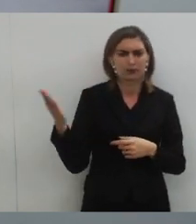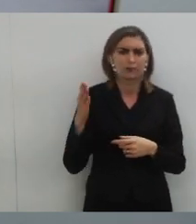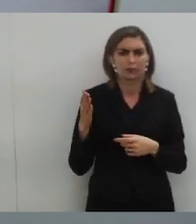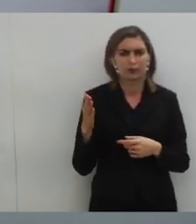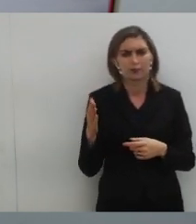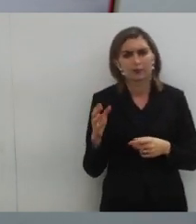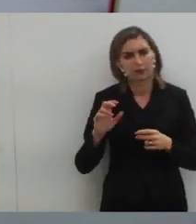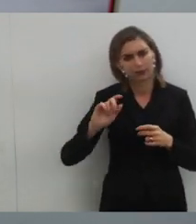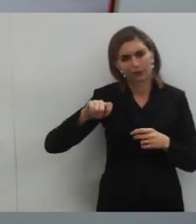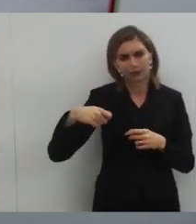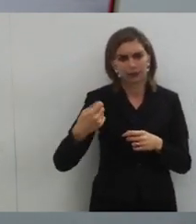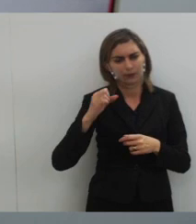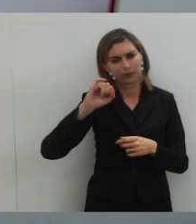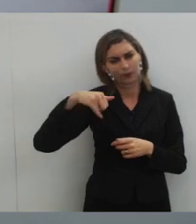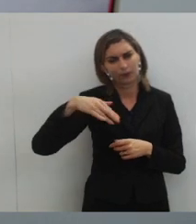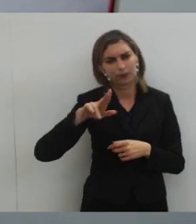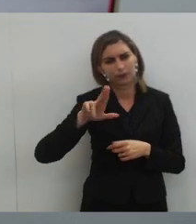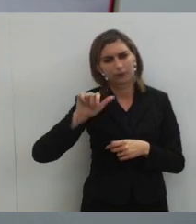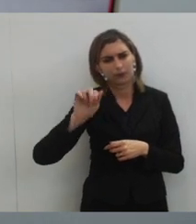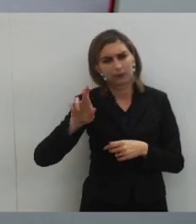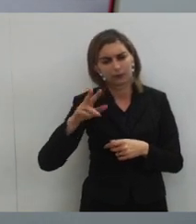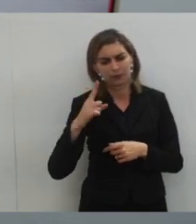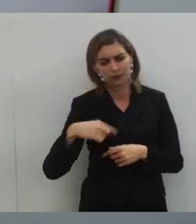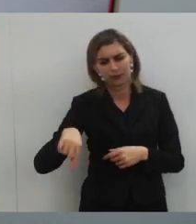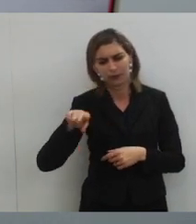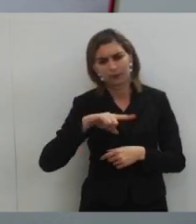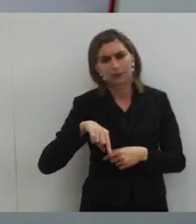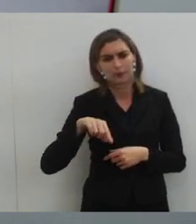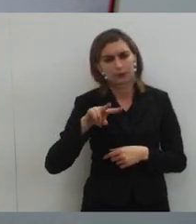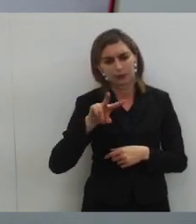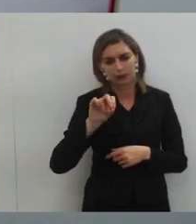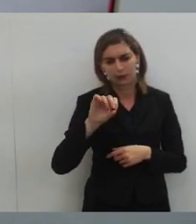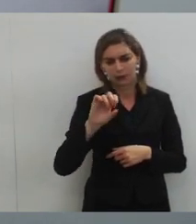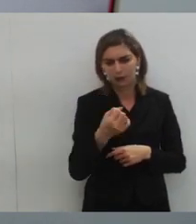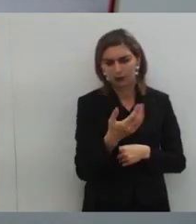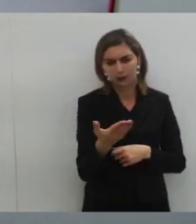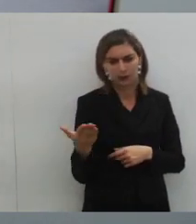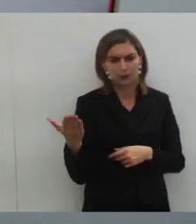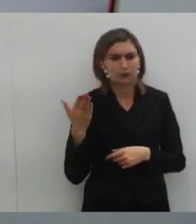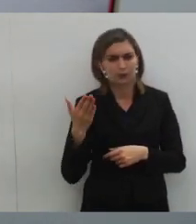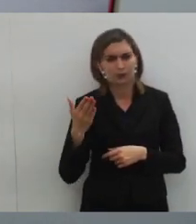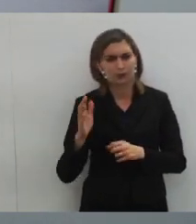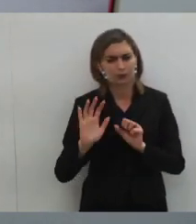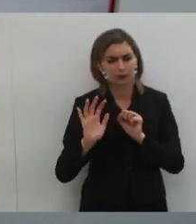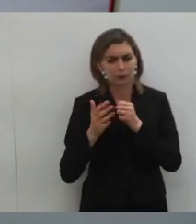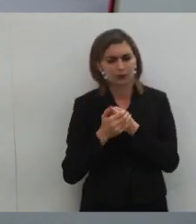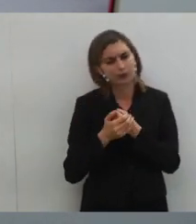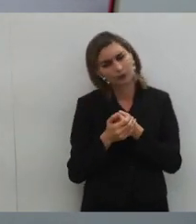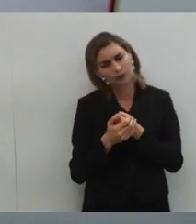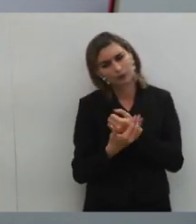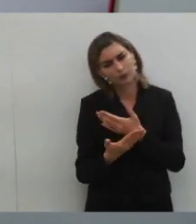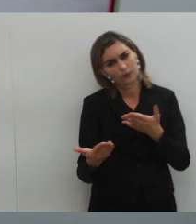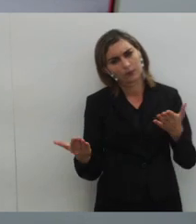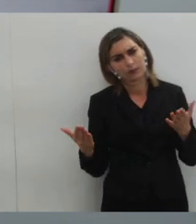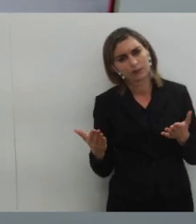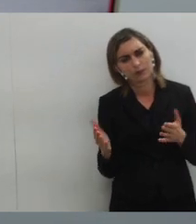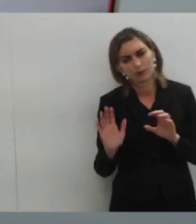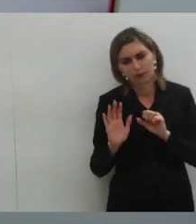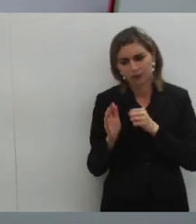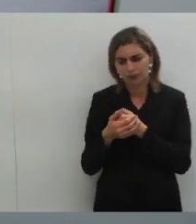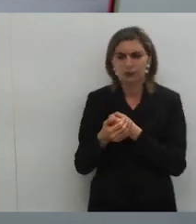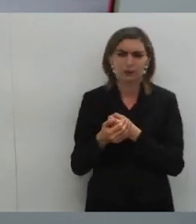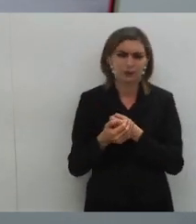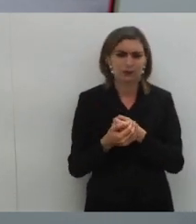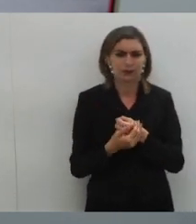ele, singular, tá certo? Nós e vós estão escondidas, estão